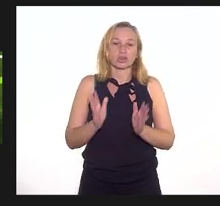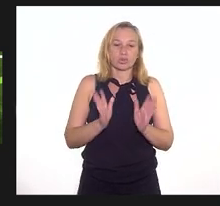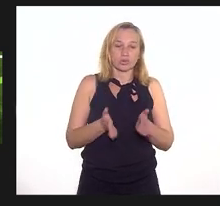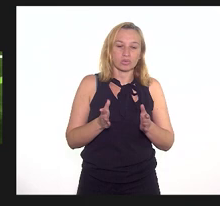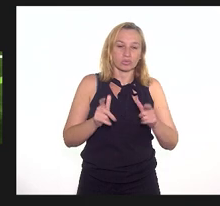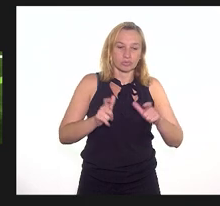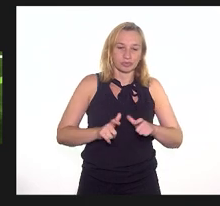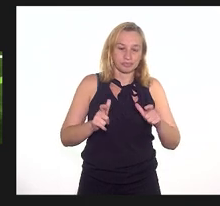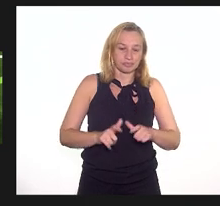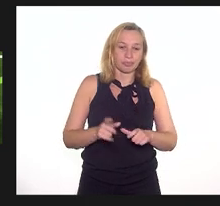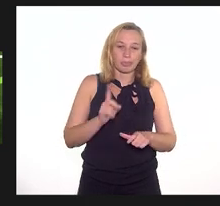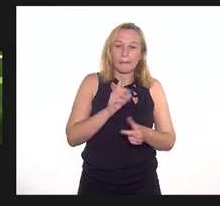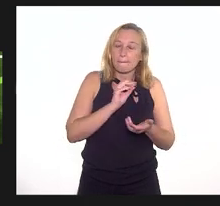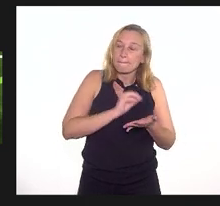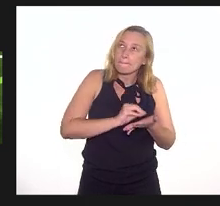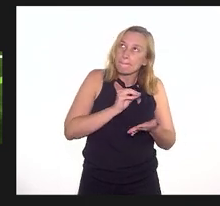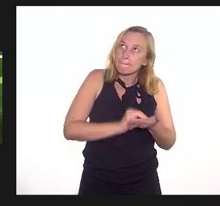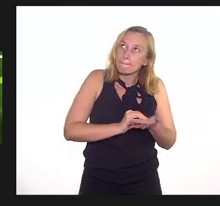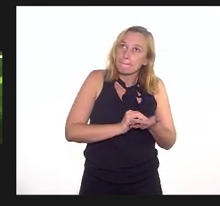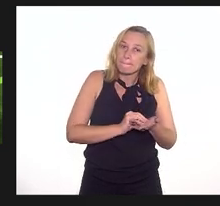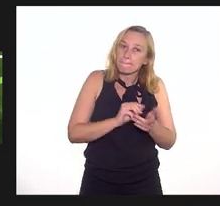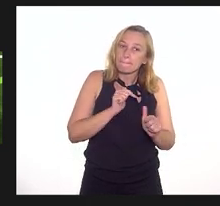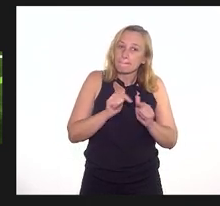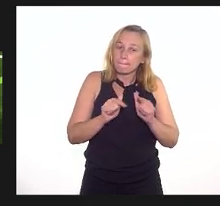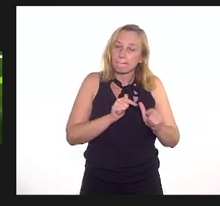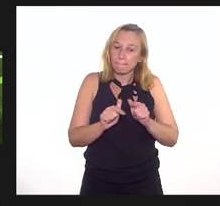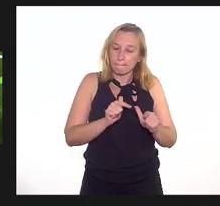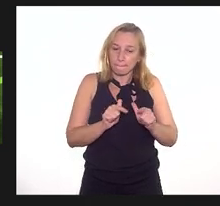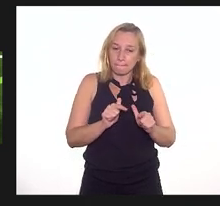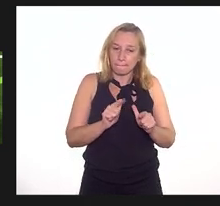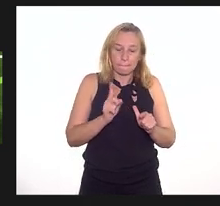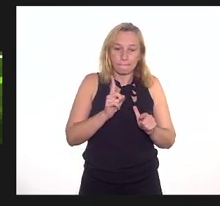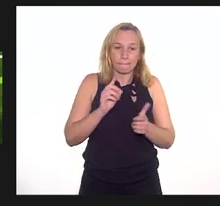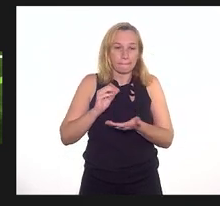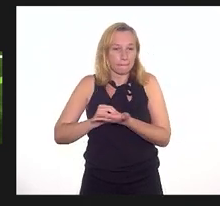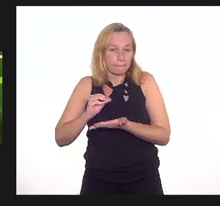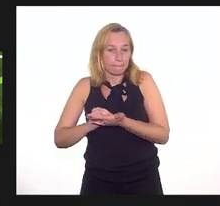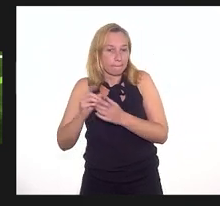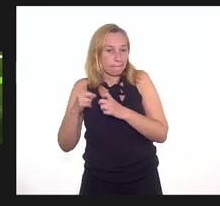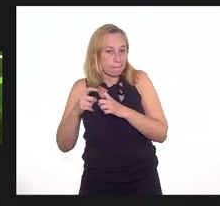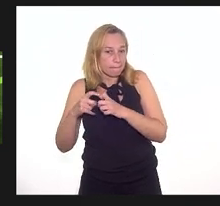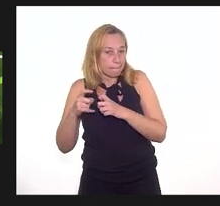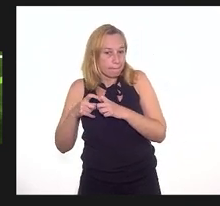rede não é por falta de serviço nem por falta de médico.